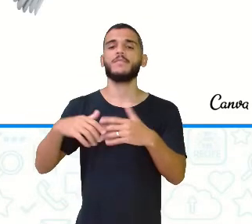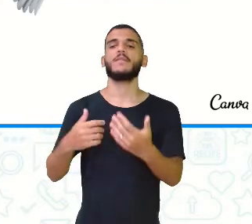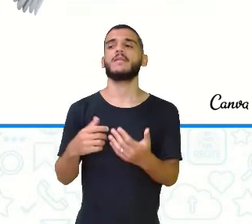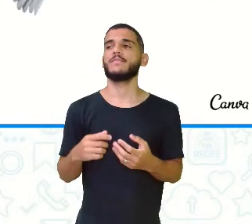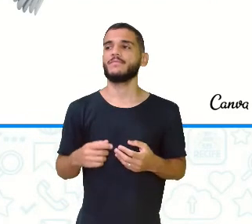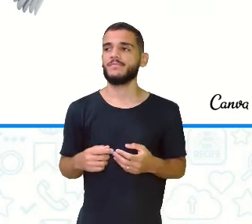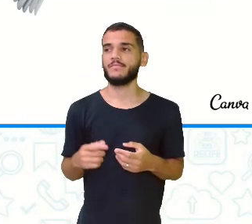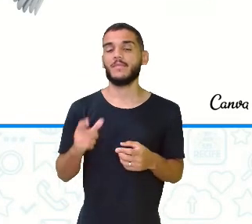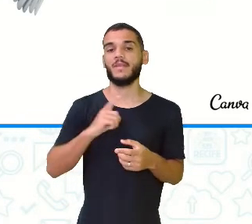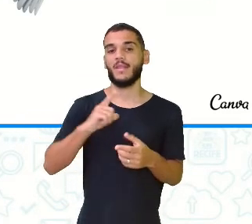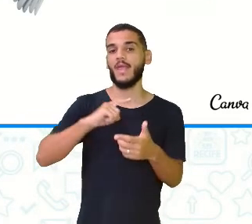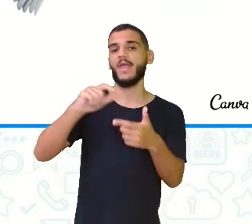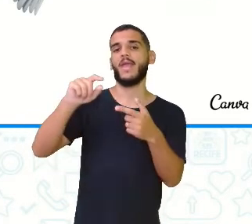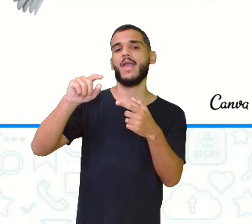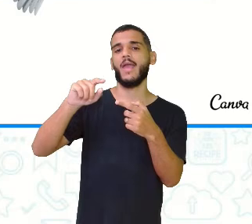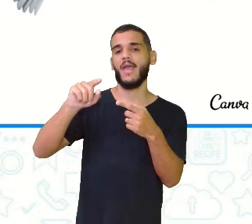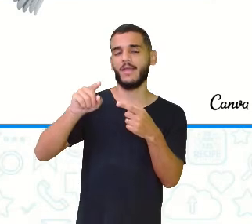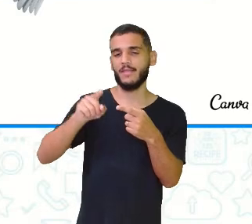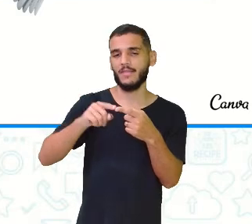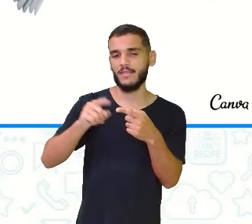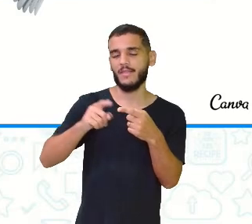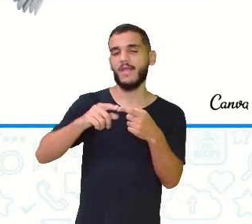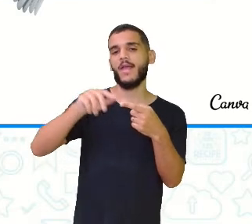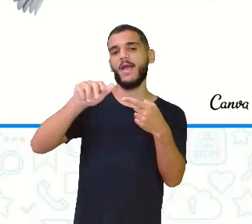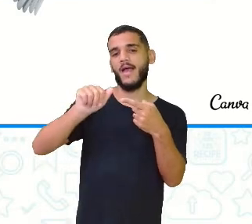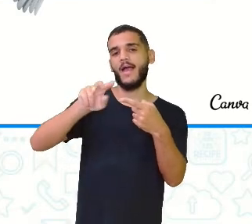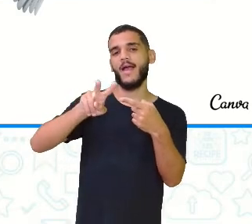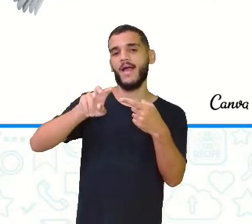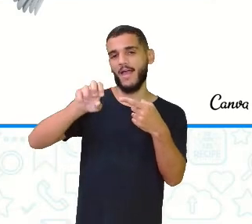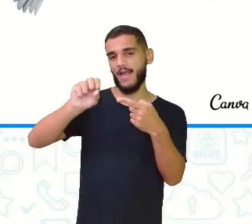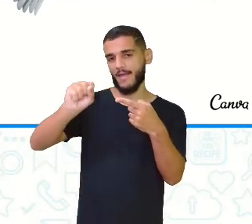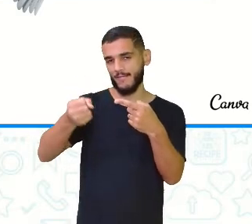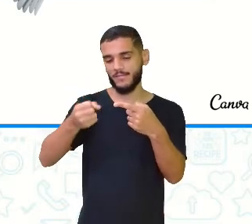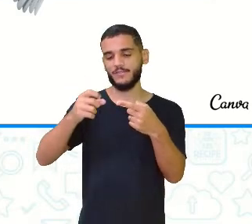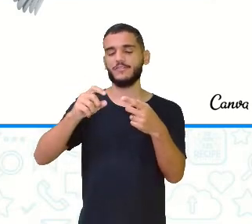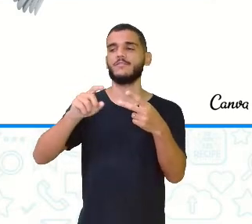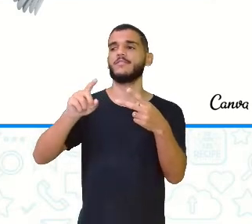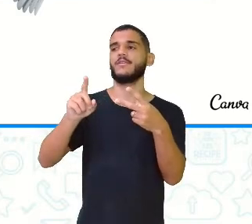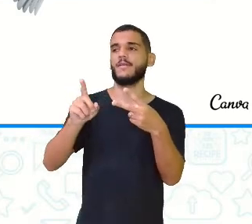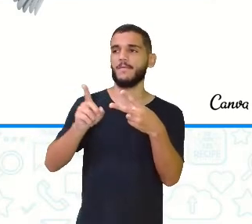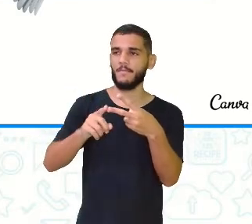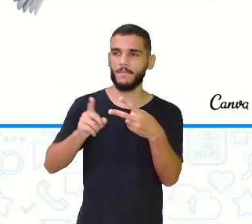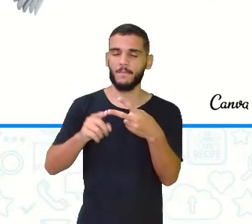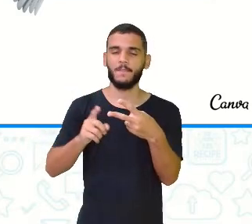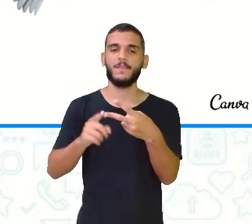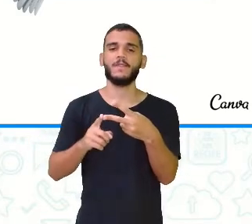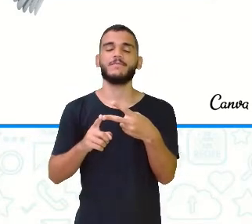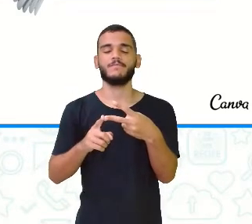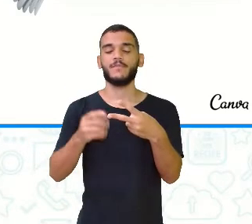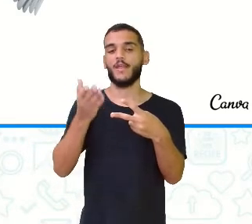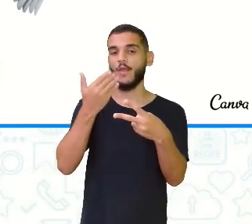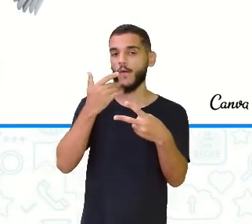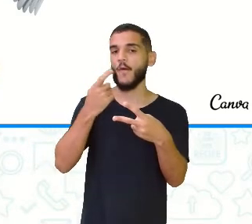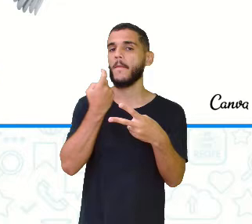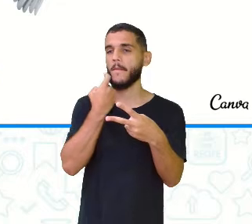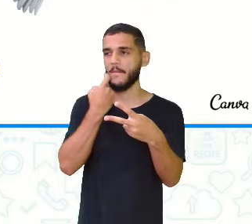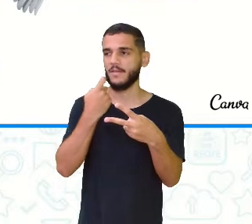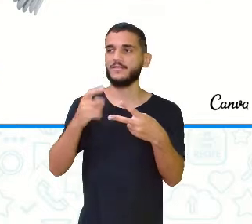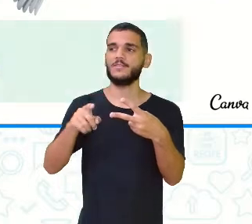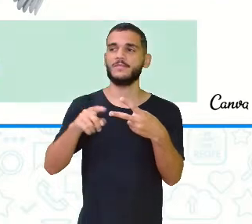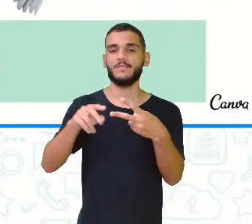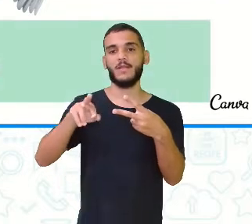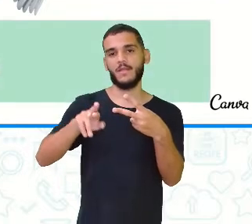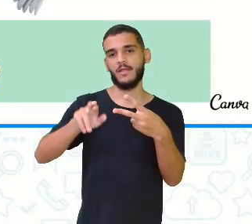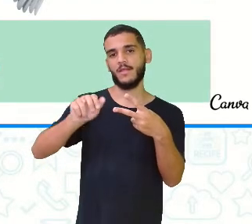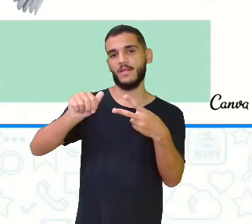o quê? Ó? As aves, que estão em torno desse lago e se alimentam desses peixes, na sua maioria.